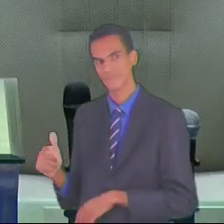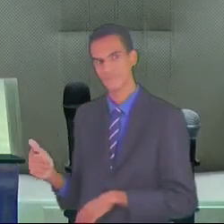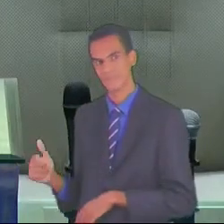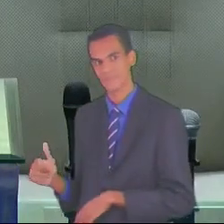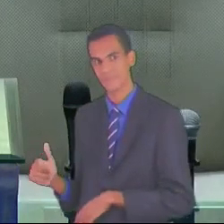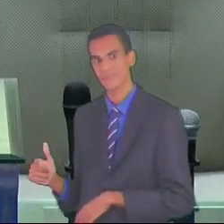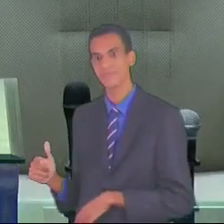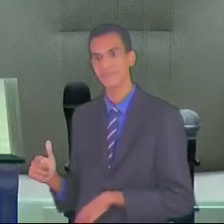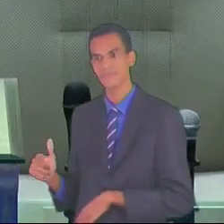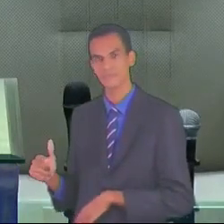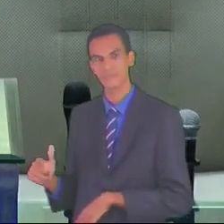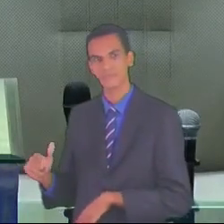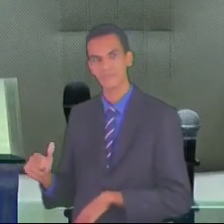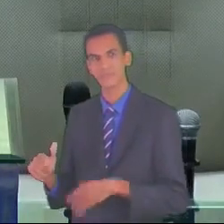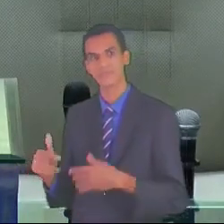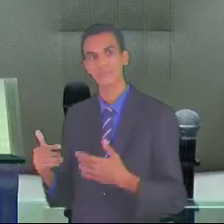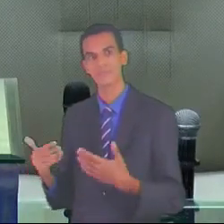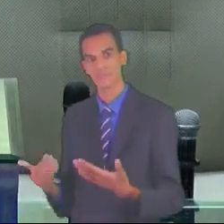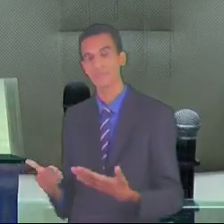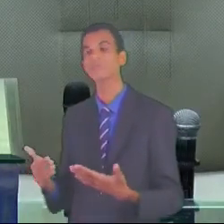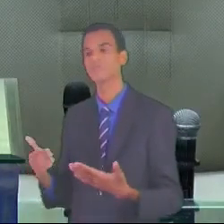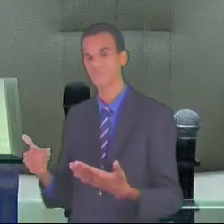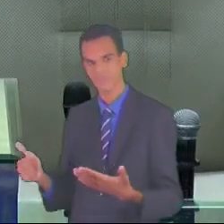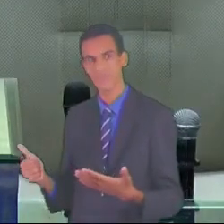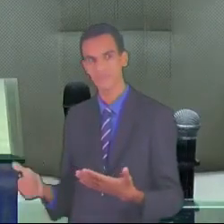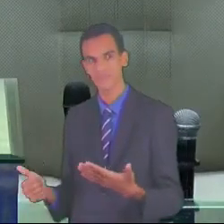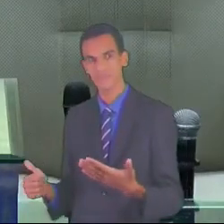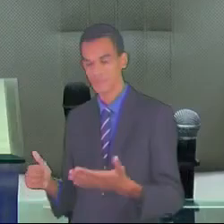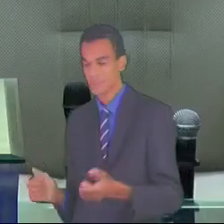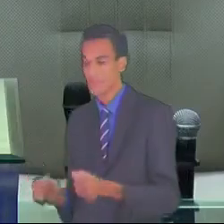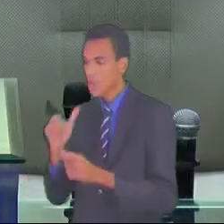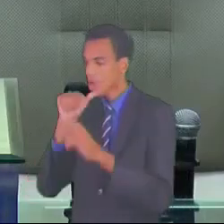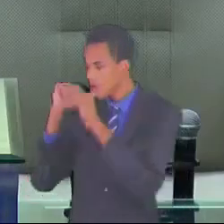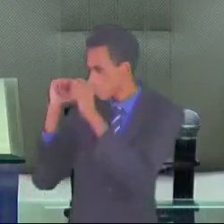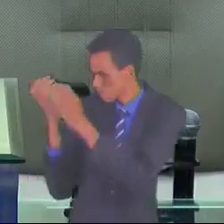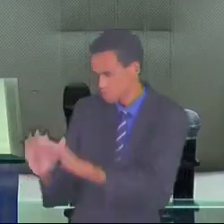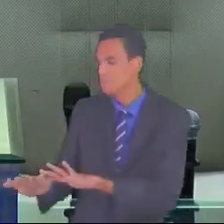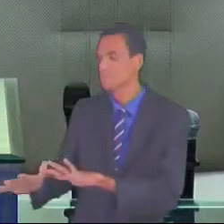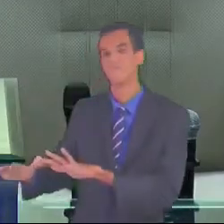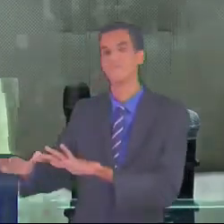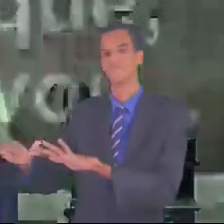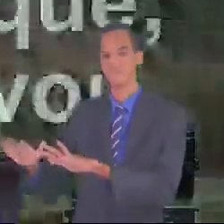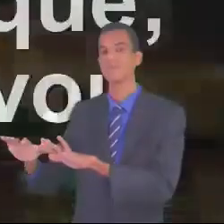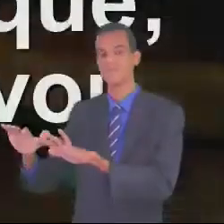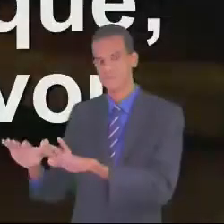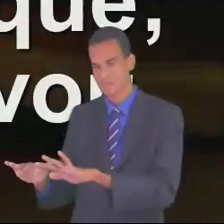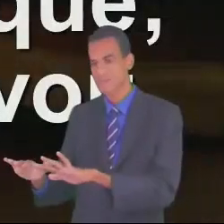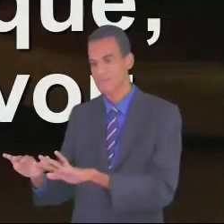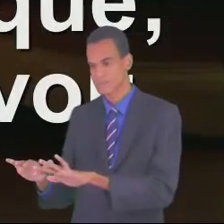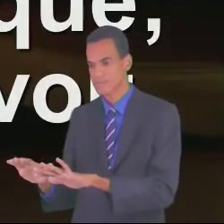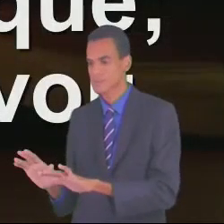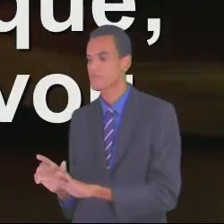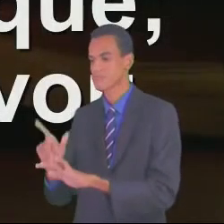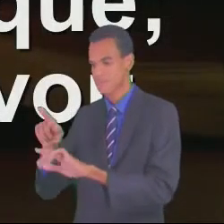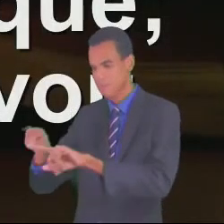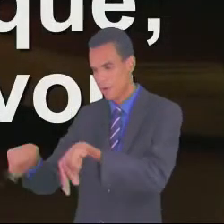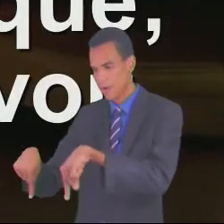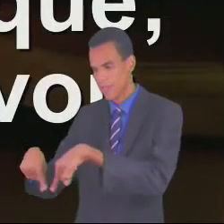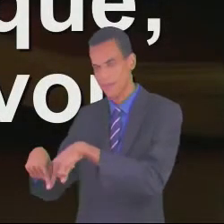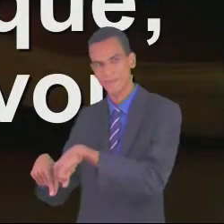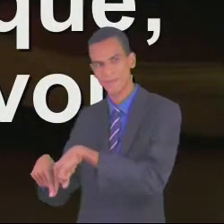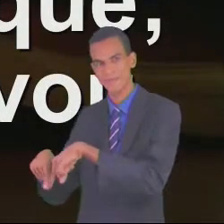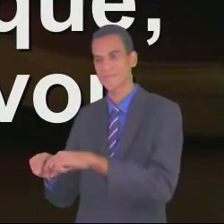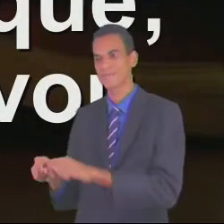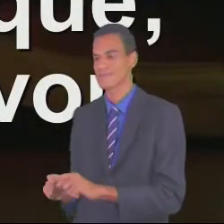homem algum que, quando a água é agitada, me ponha no tanque,